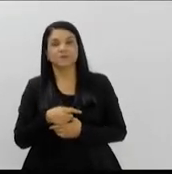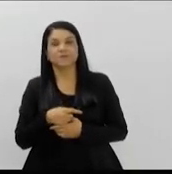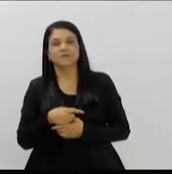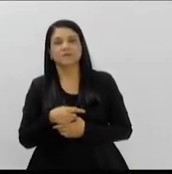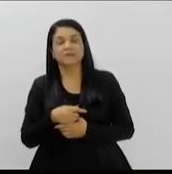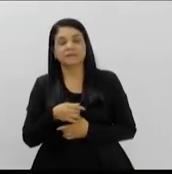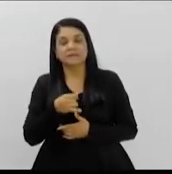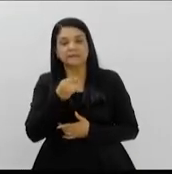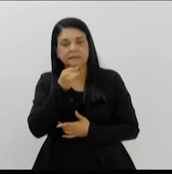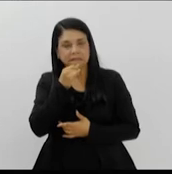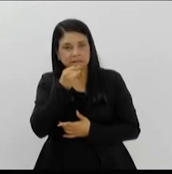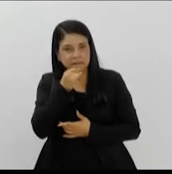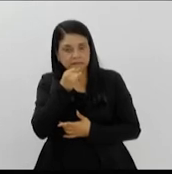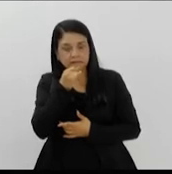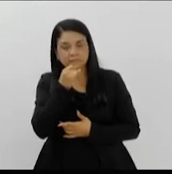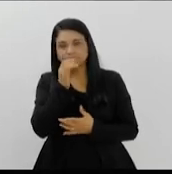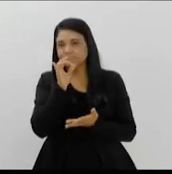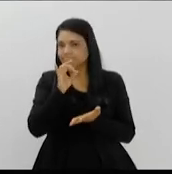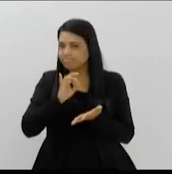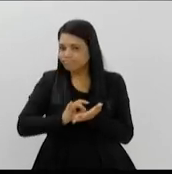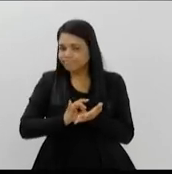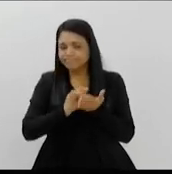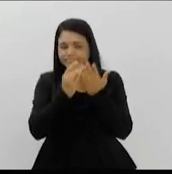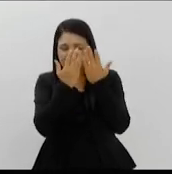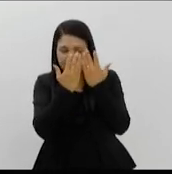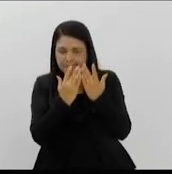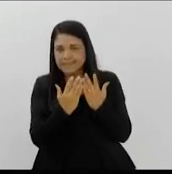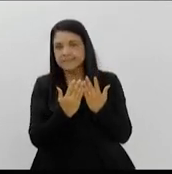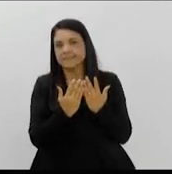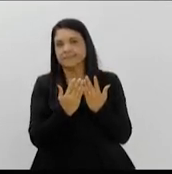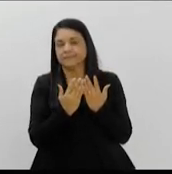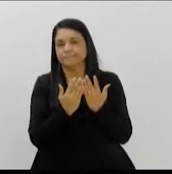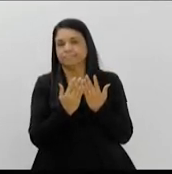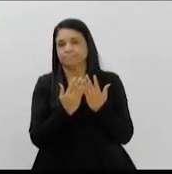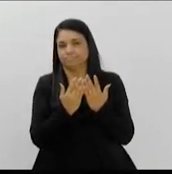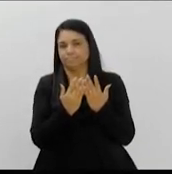triste de se analisar, porque chegará com um rombo